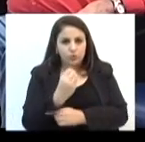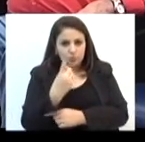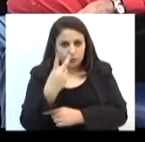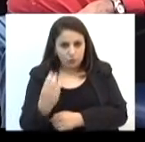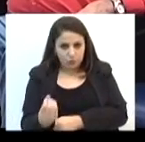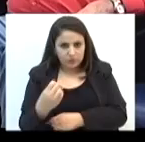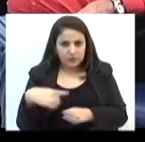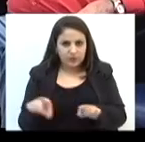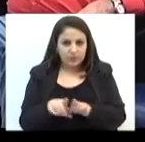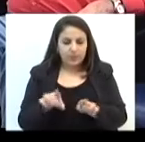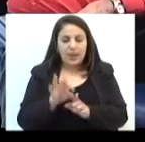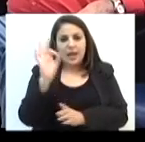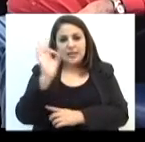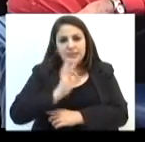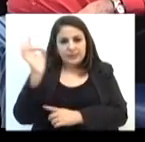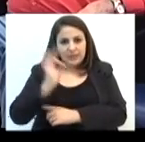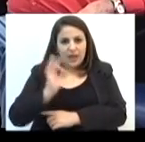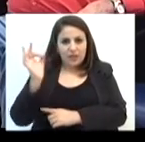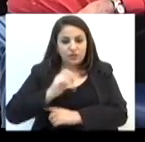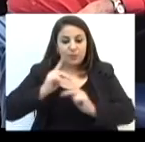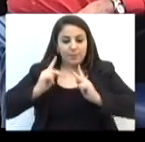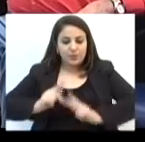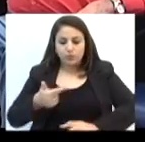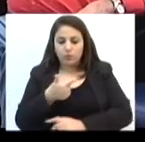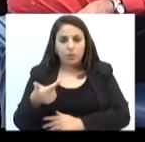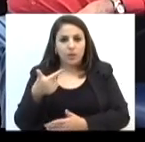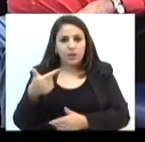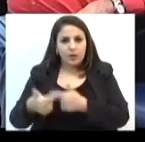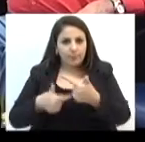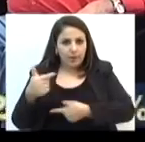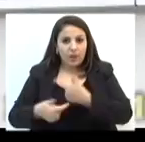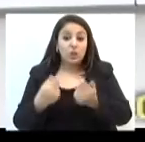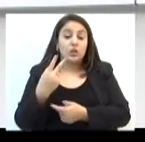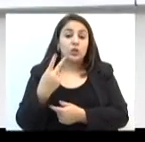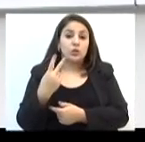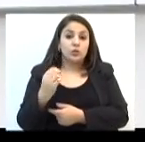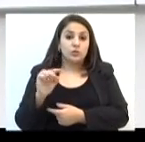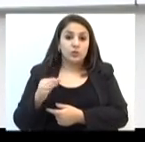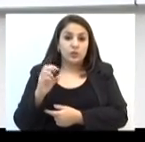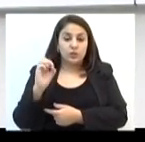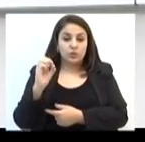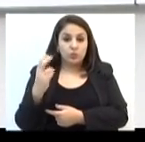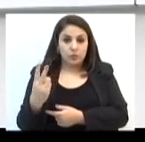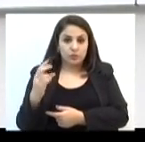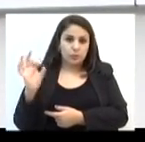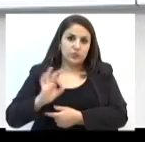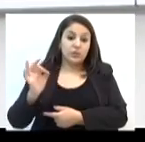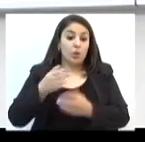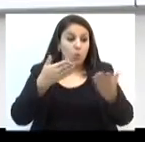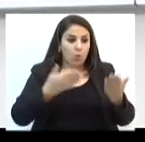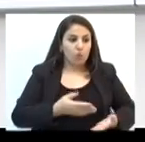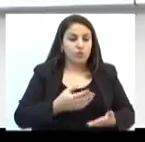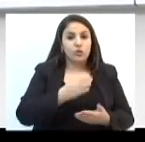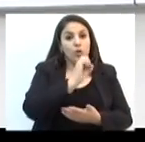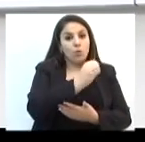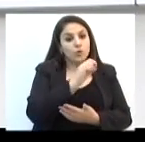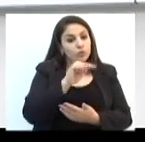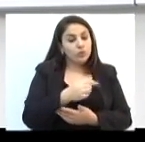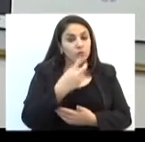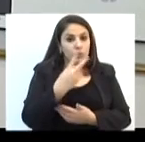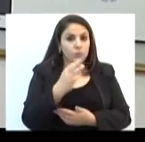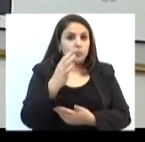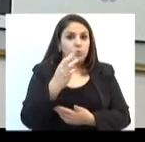a taxa de desemprego era de 12,2%. Hoje, o número é de